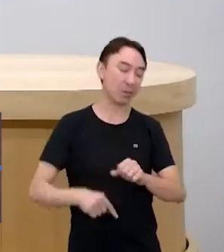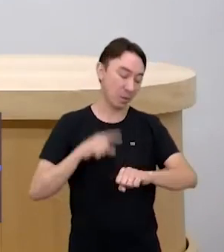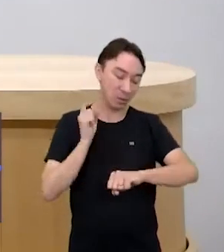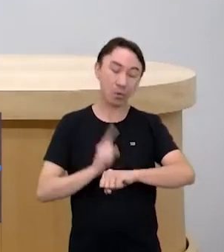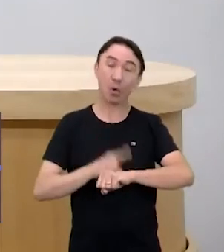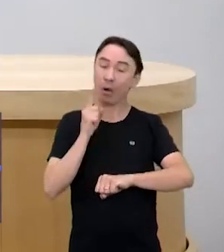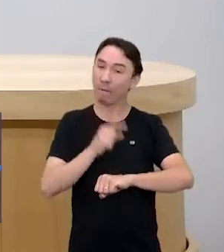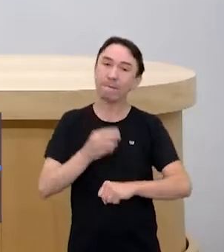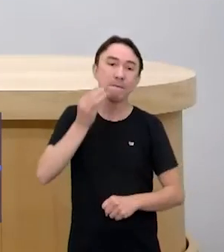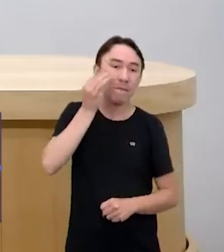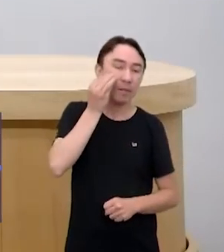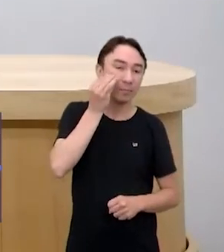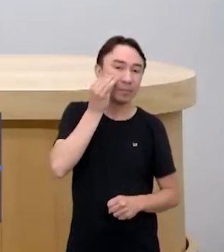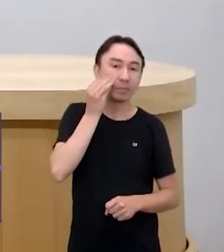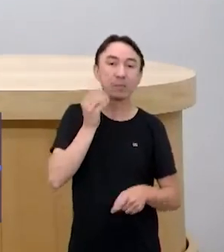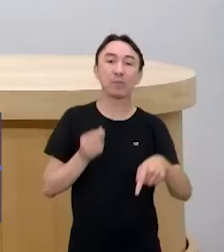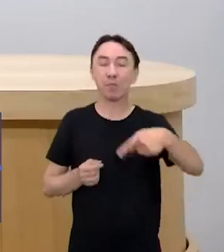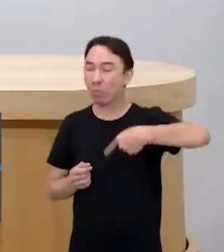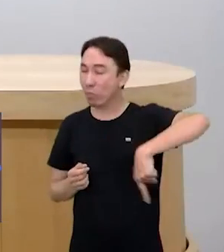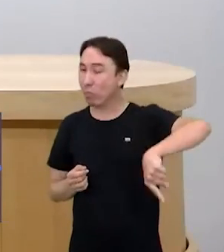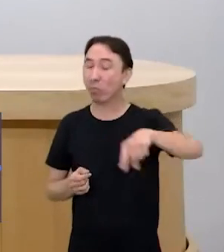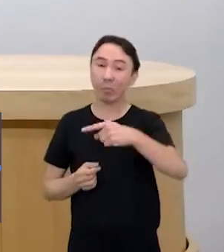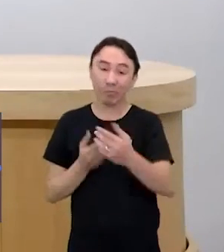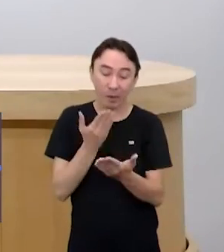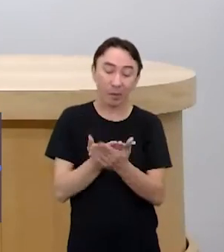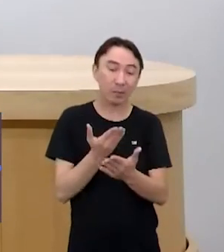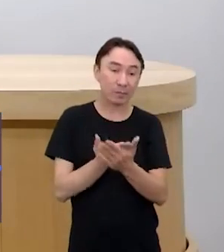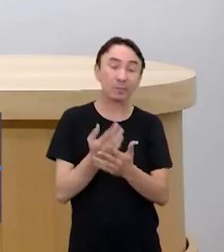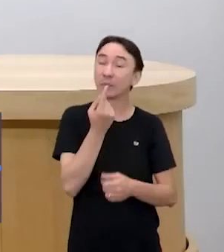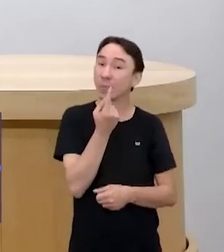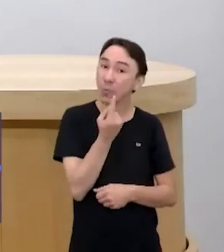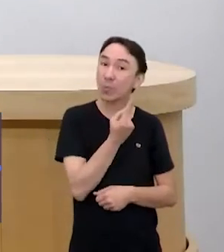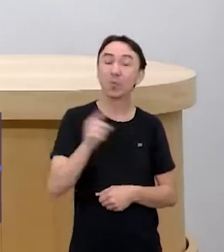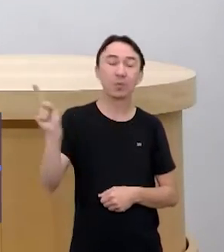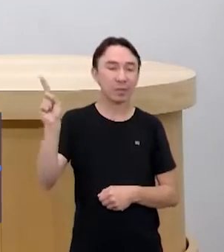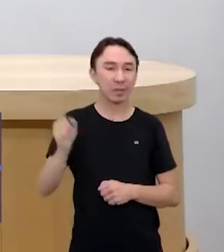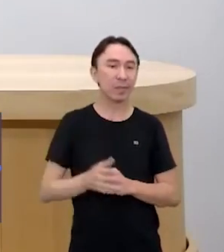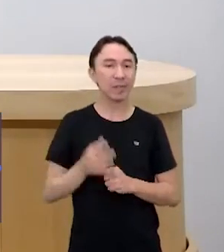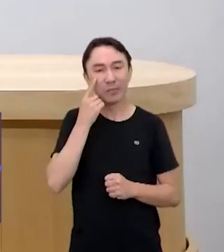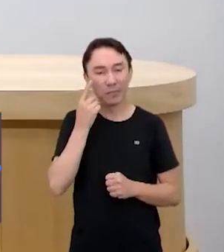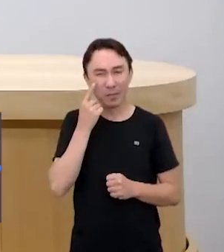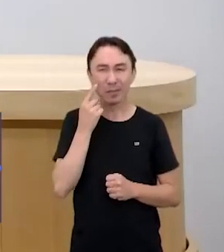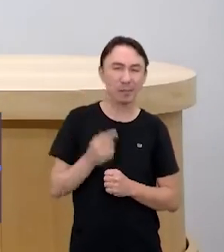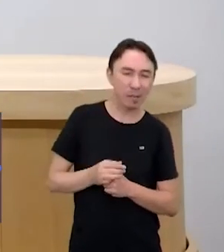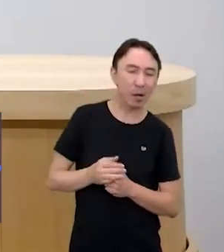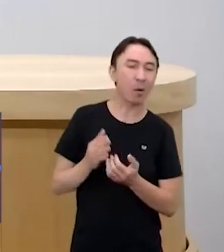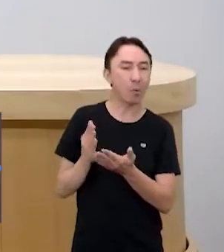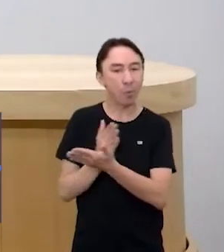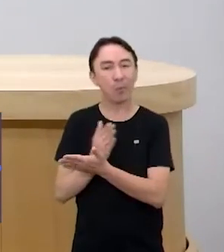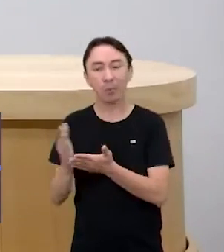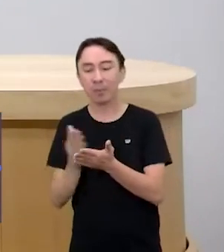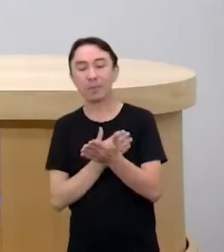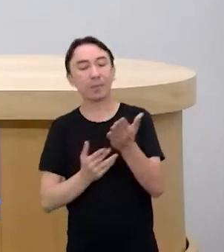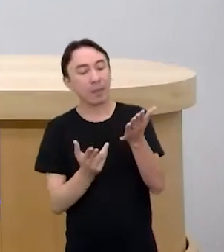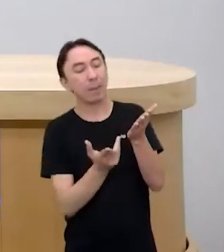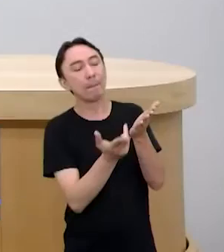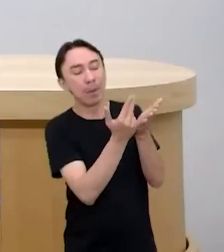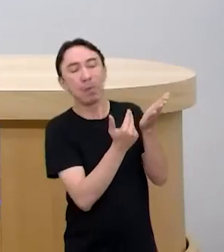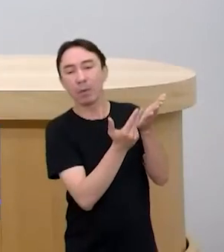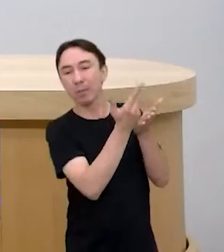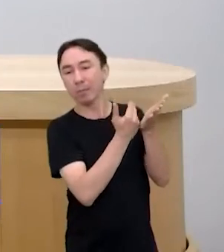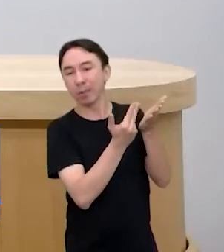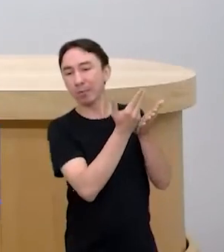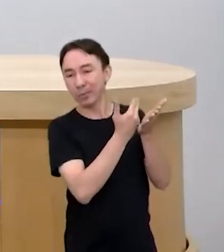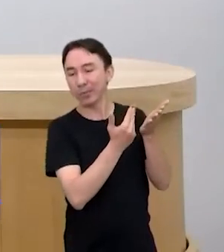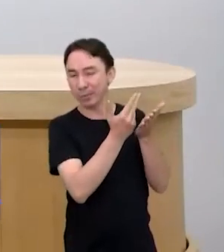nossa última aula analisando pintores aqui. Hoje nós vamos falar de Henri Matisse. Já ouviu falar desse cara?